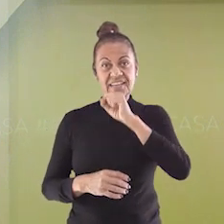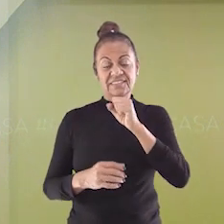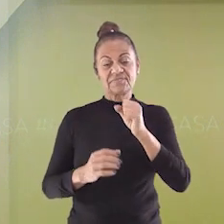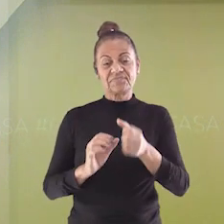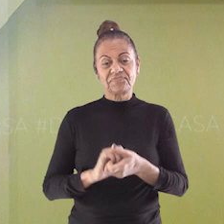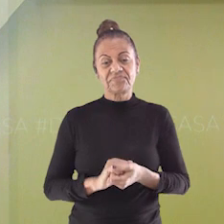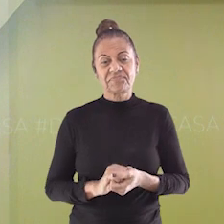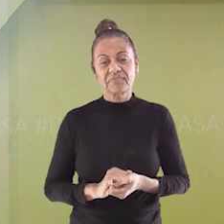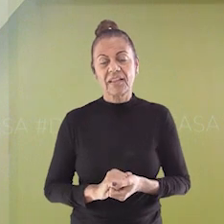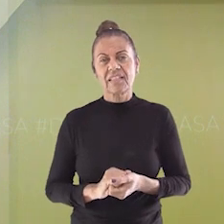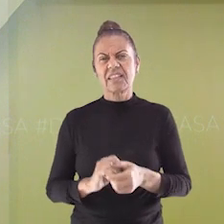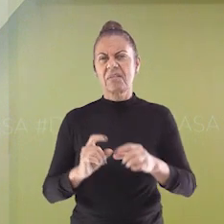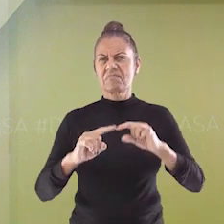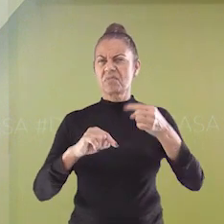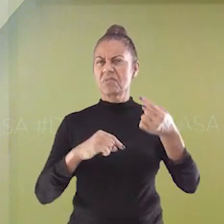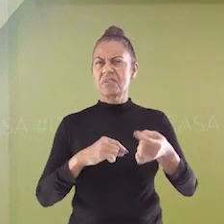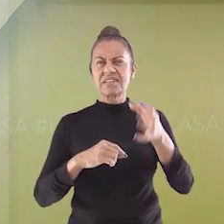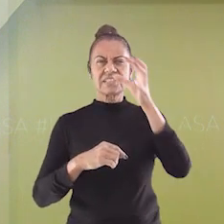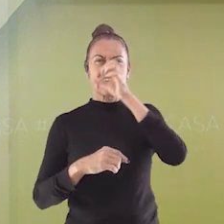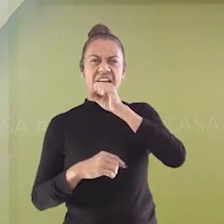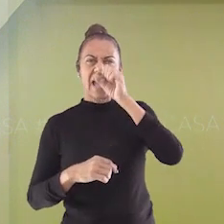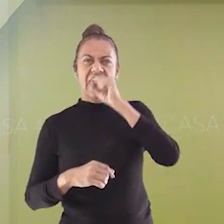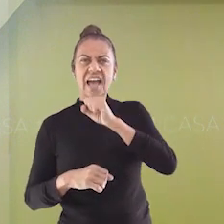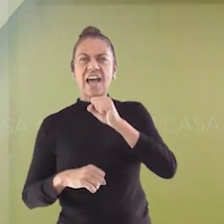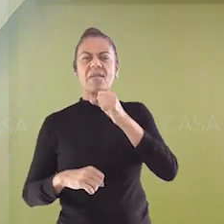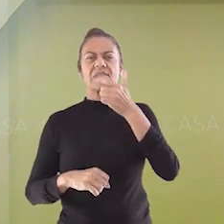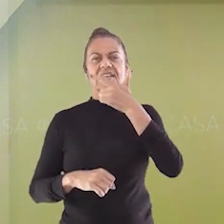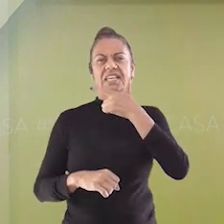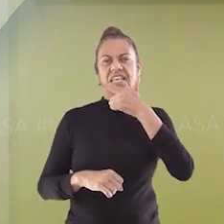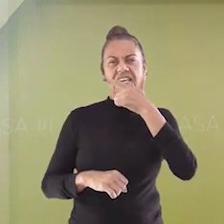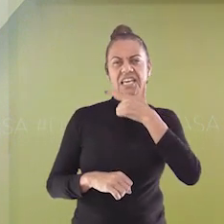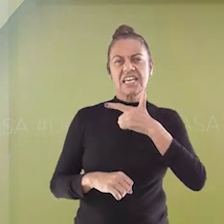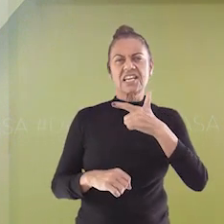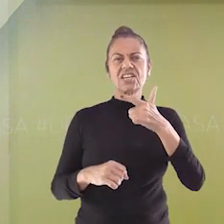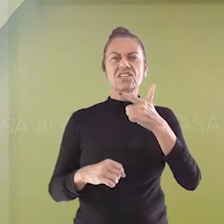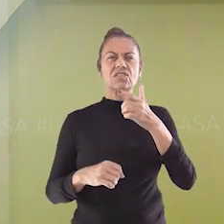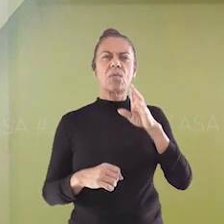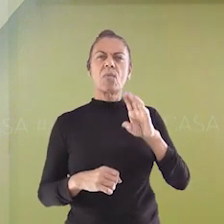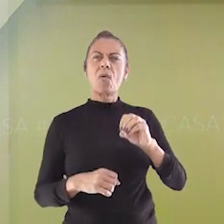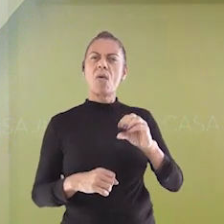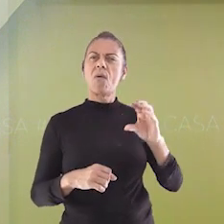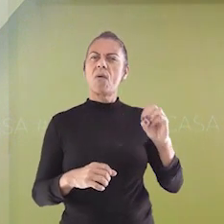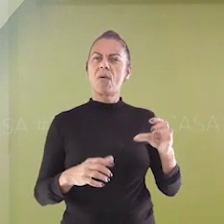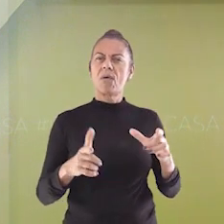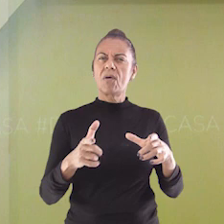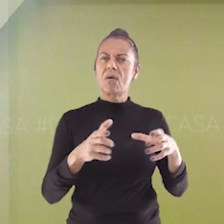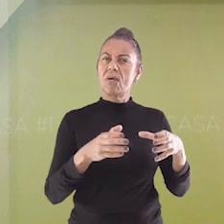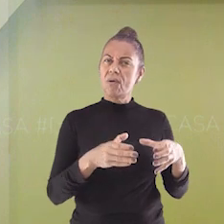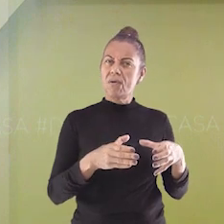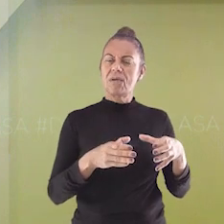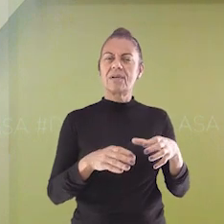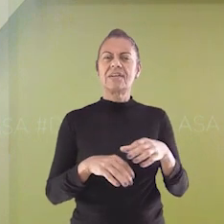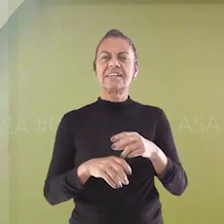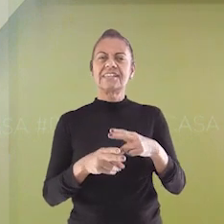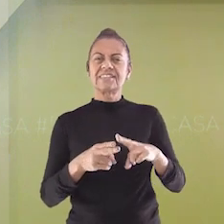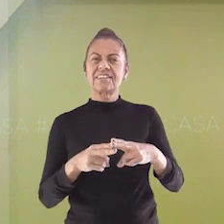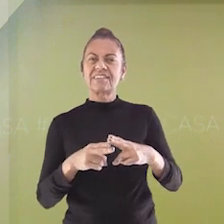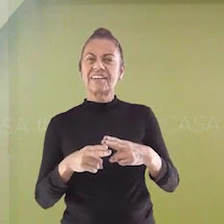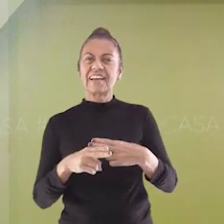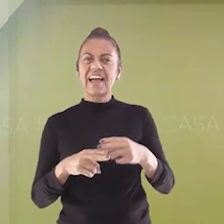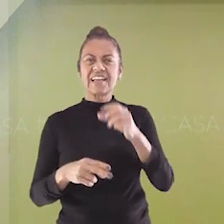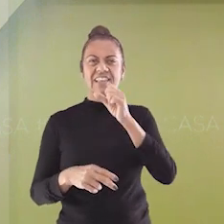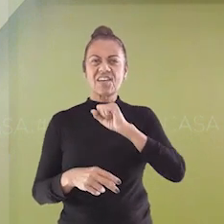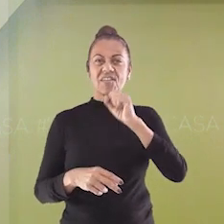sábado, queijo, um pedaço de bolo, chocolate, sorvete. Né? E no domingo